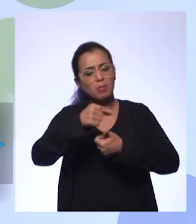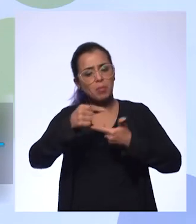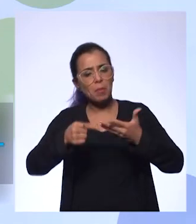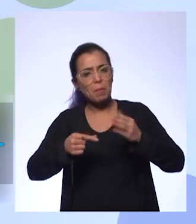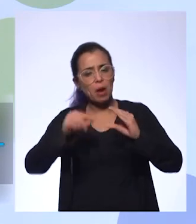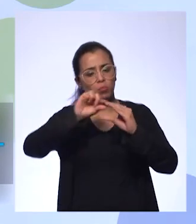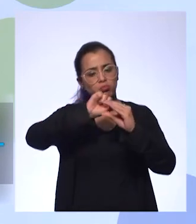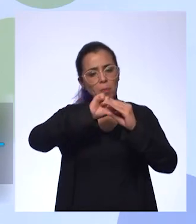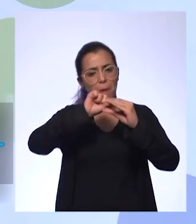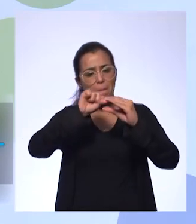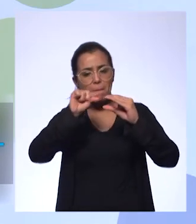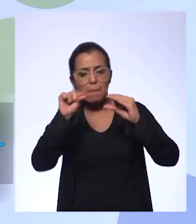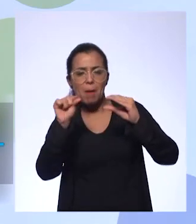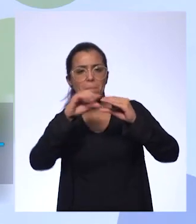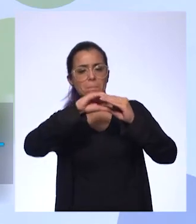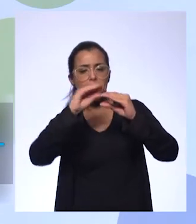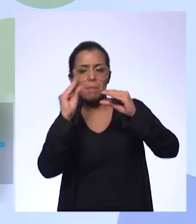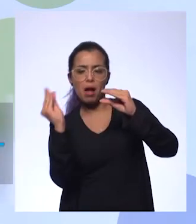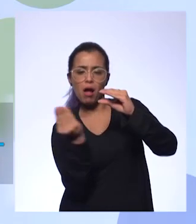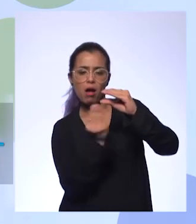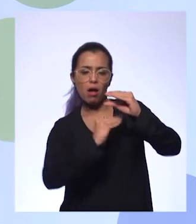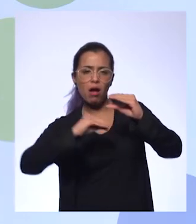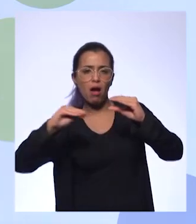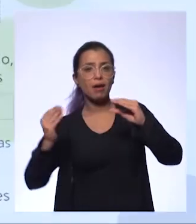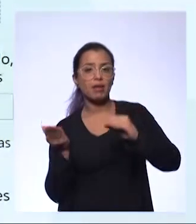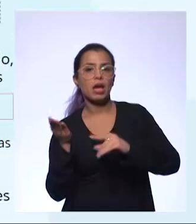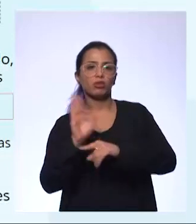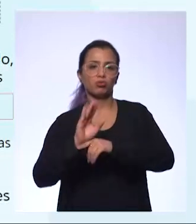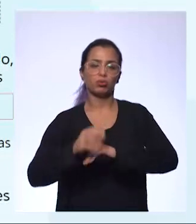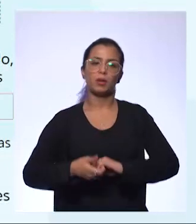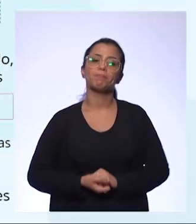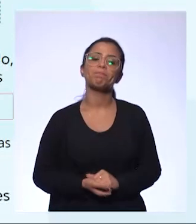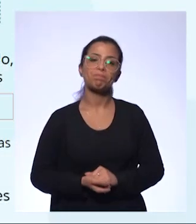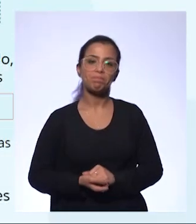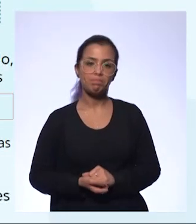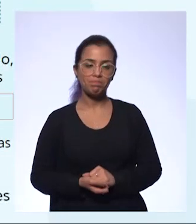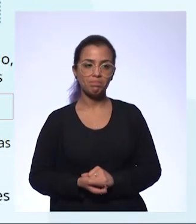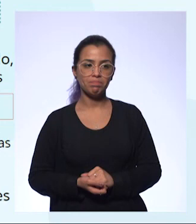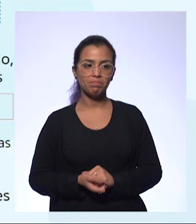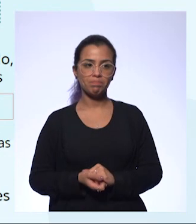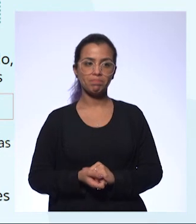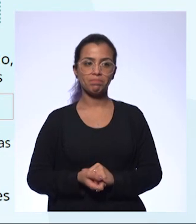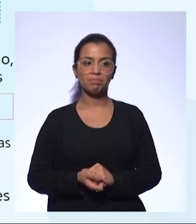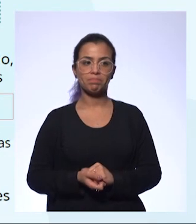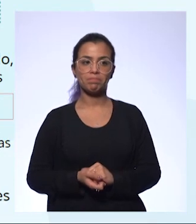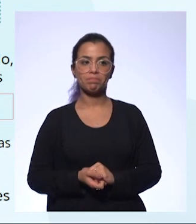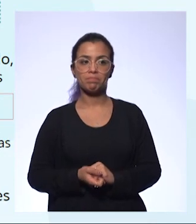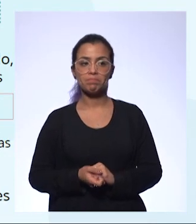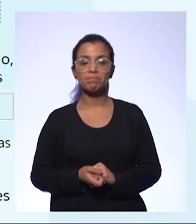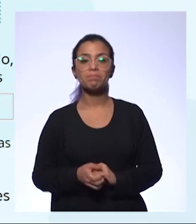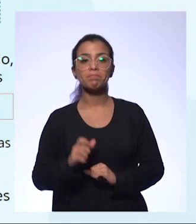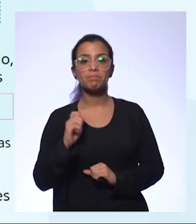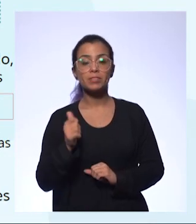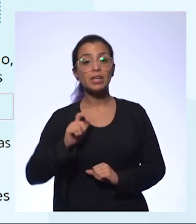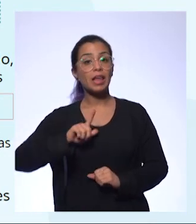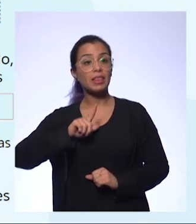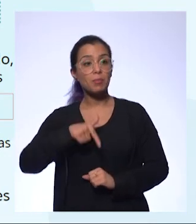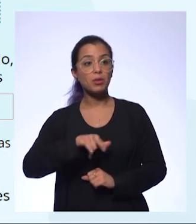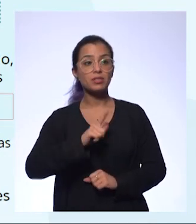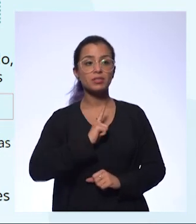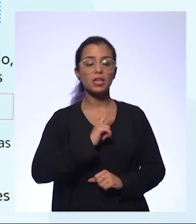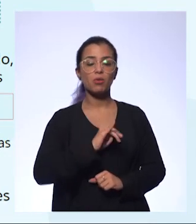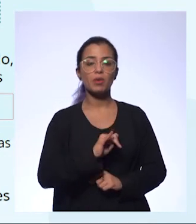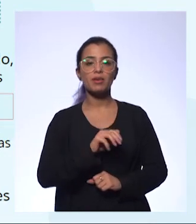tem depois, vamos ver lá na imagem, a gente tem ali, né, depois a absorção de água pelo intestino grosso e o